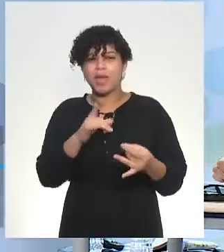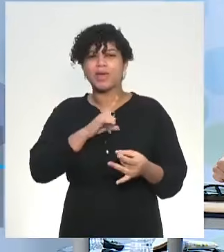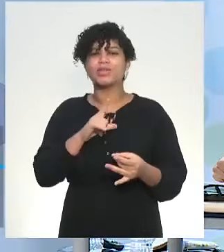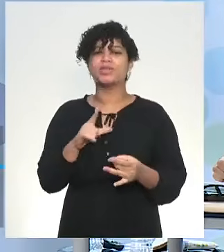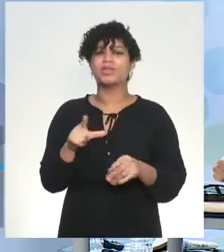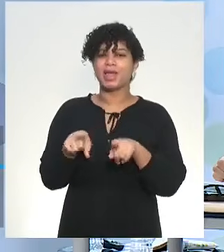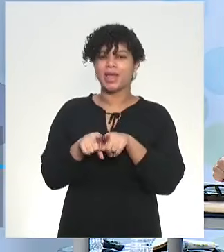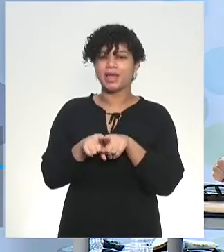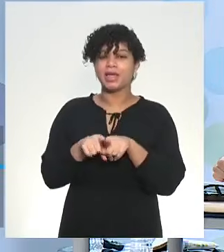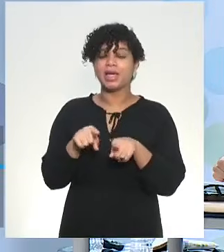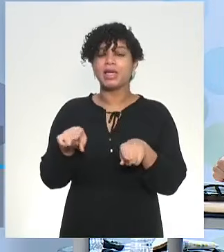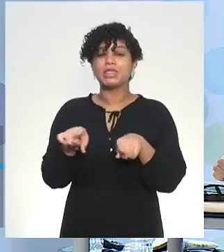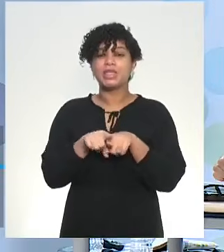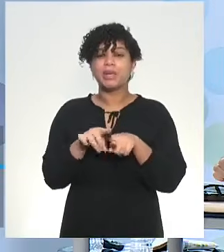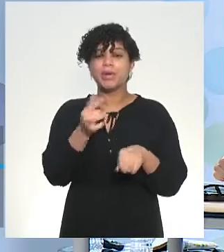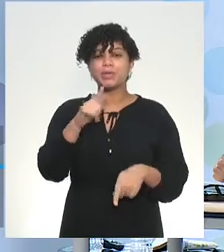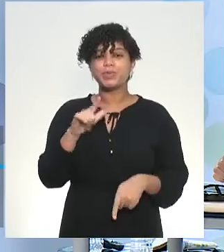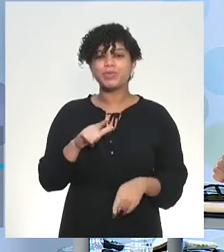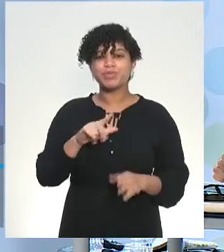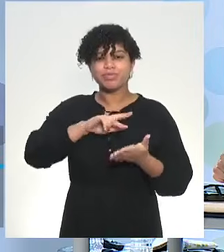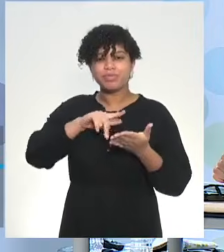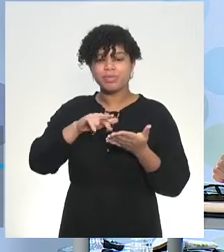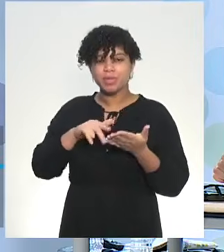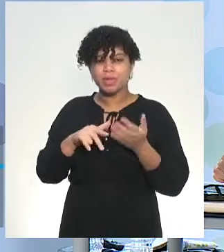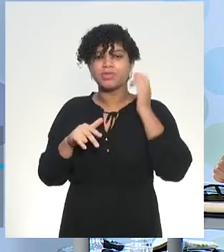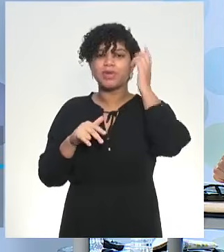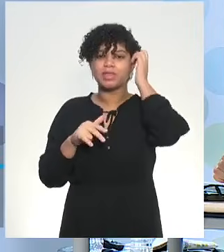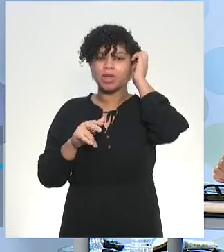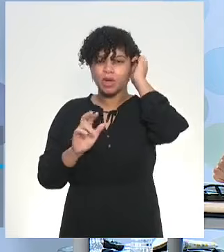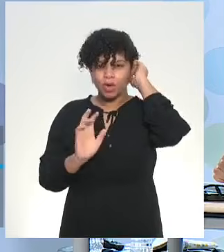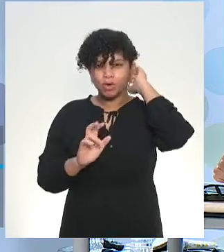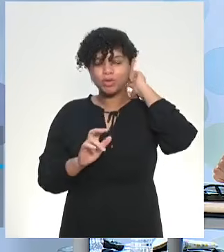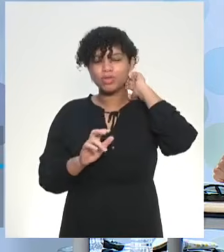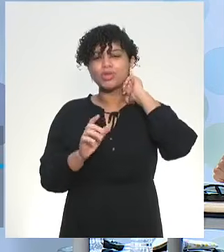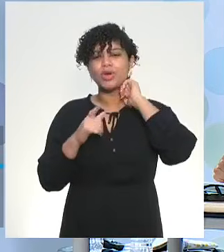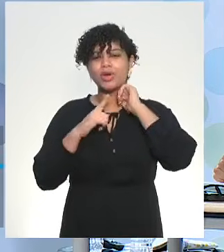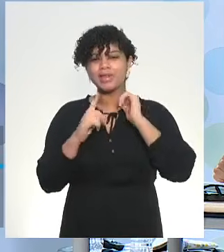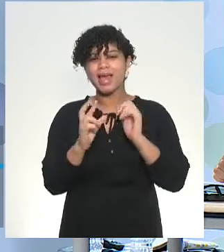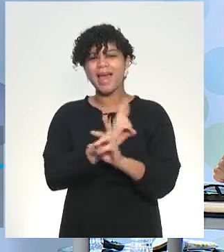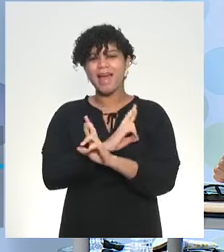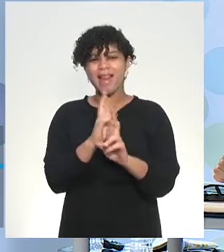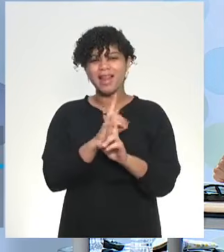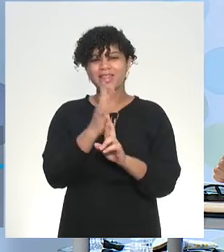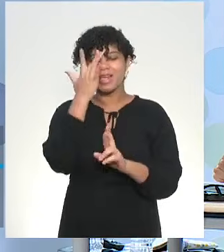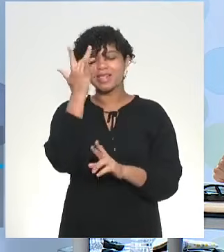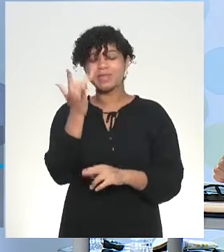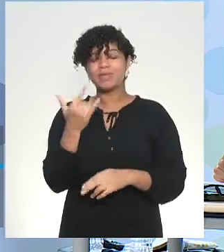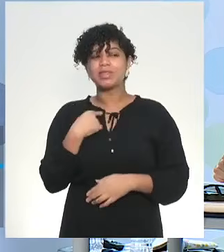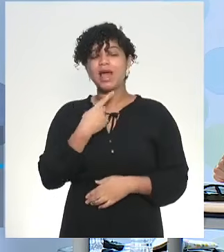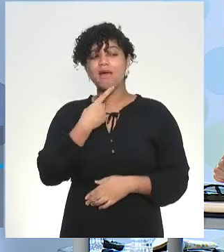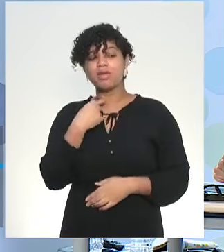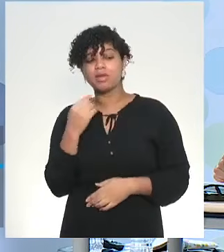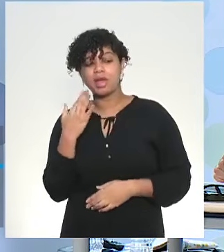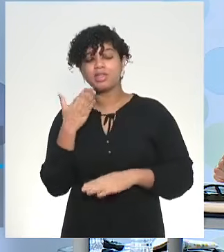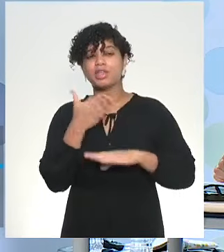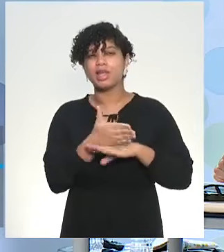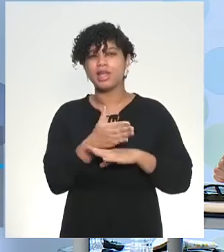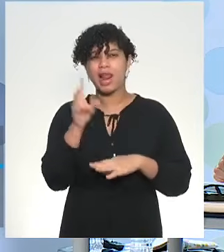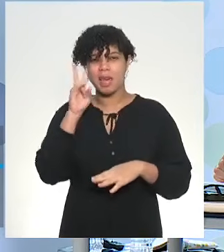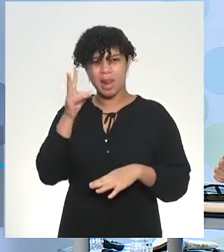ter os equipamentos urbanos, né, toda aquela relação que atraía também população, né, na década